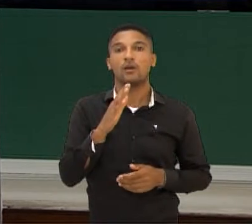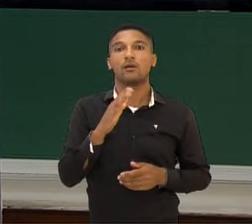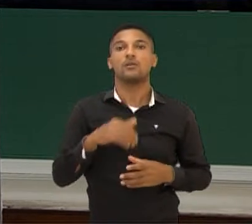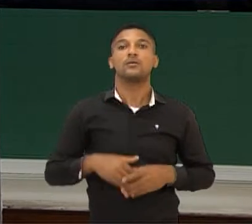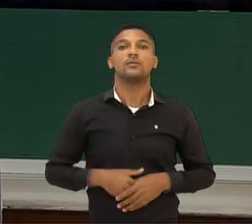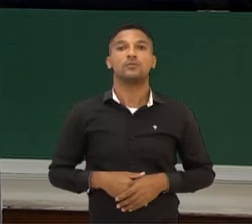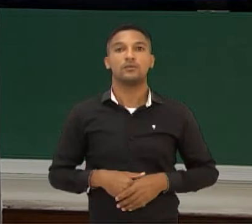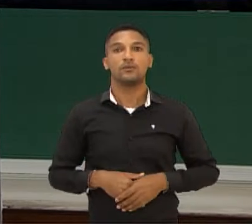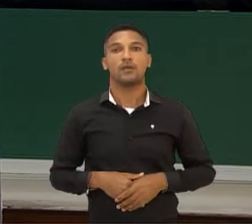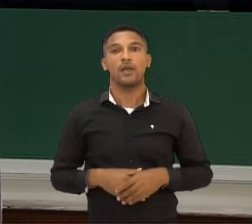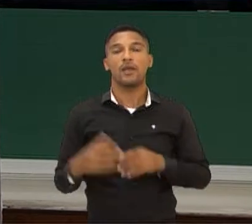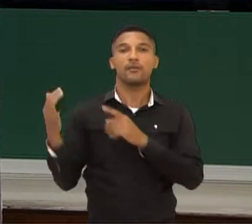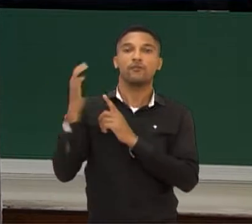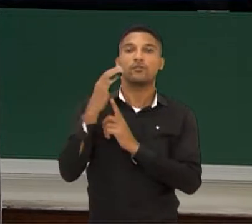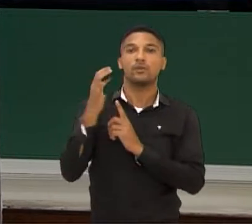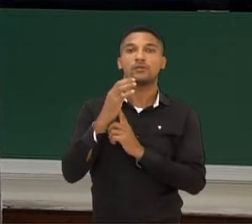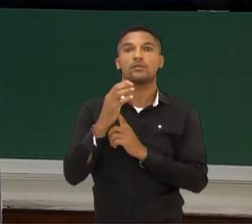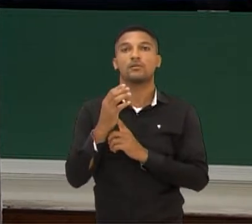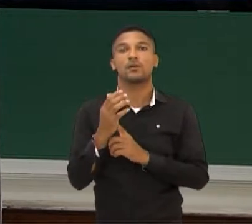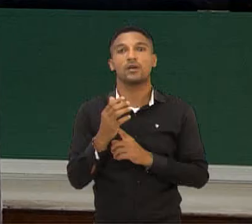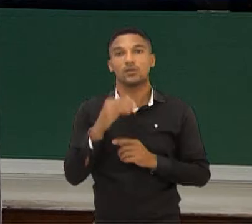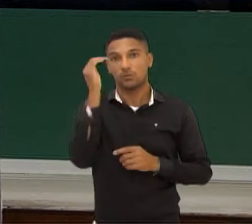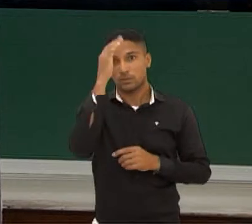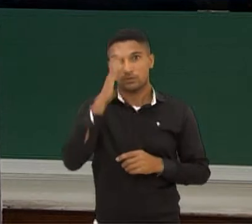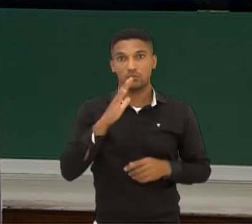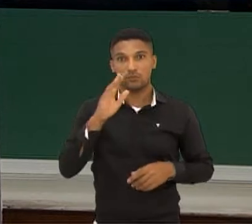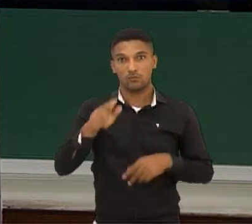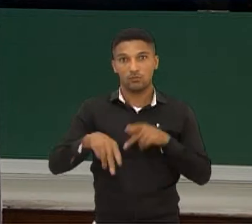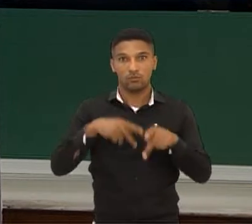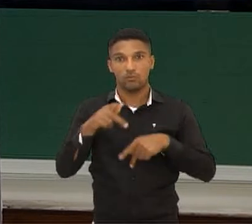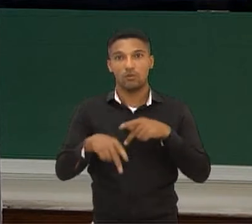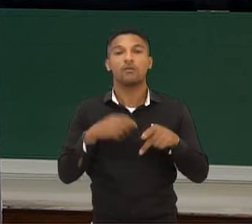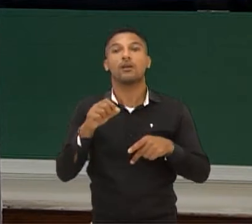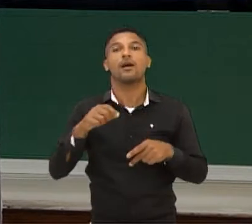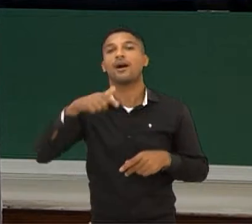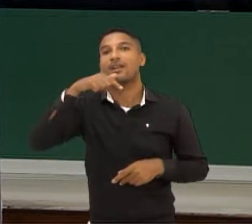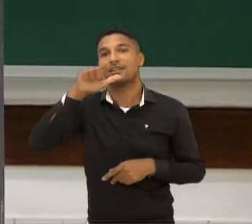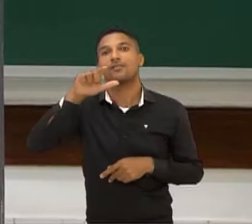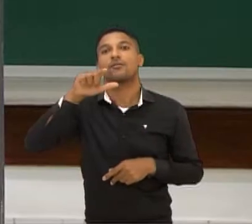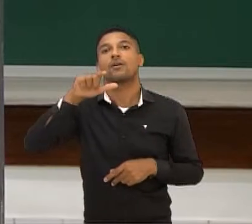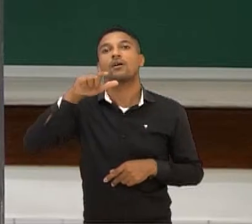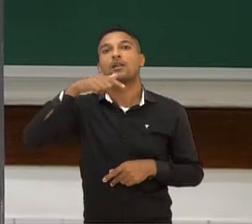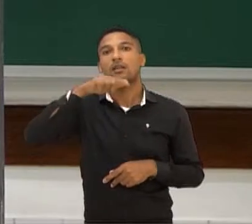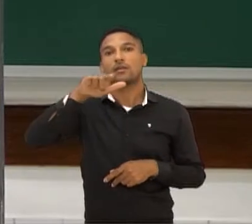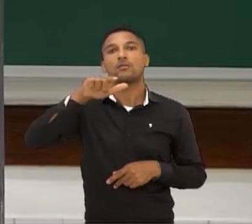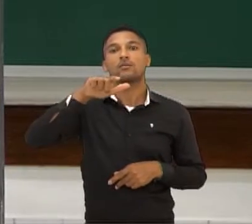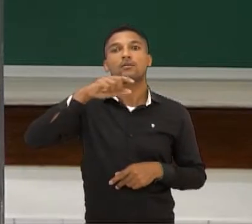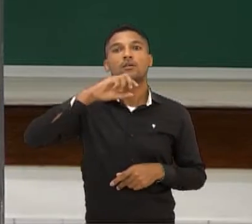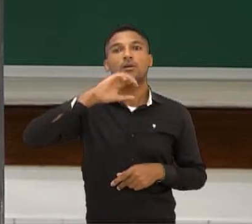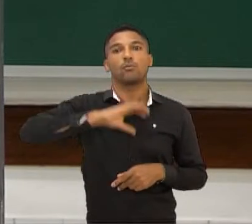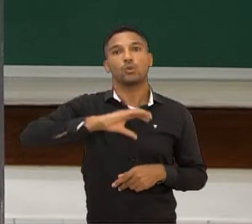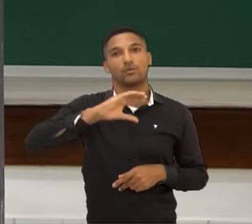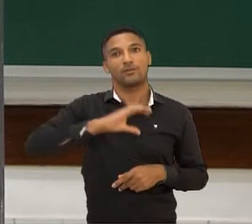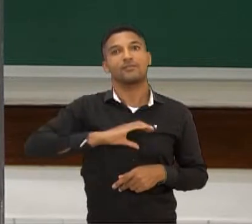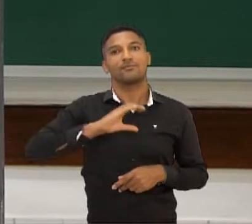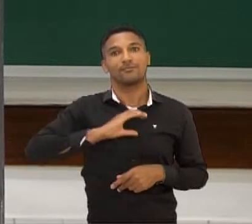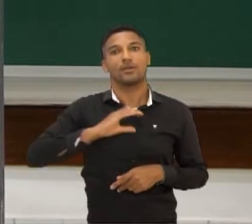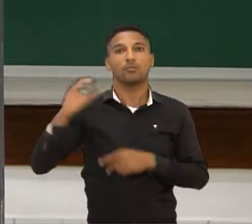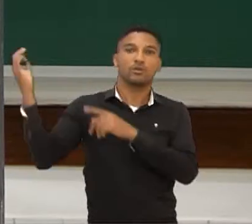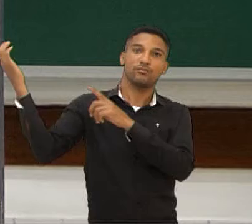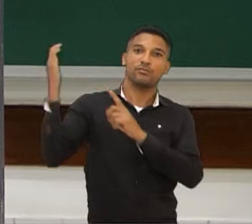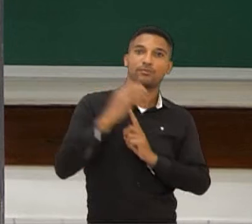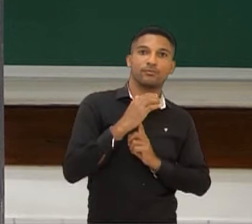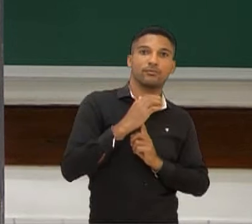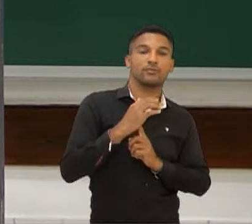nossa como brasileiro, que é o nosso português. Como vocês já devem ter notado, o nosso português aqui